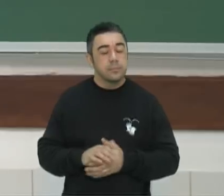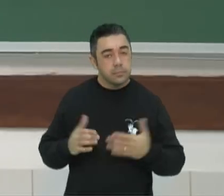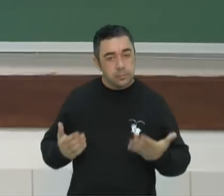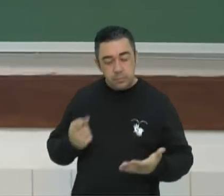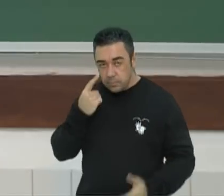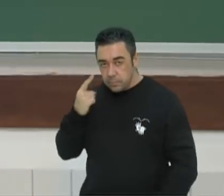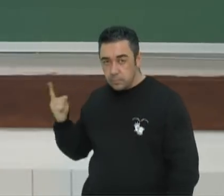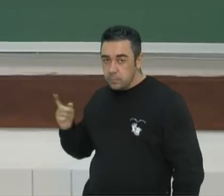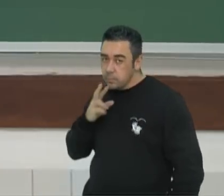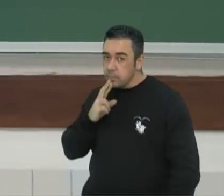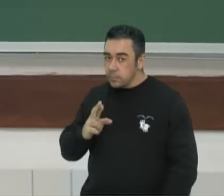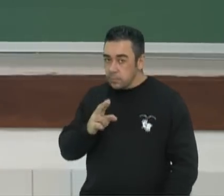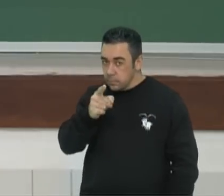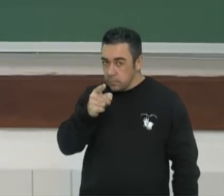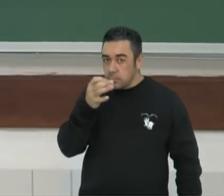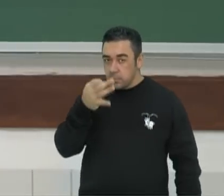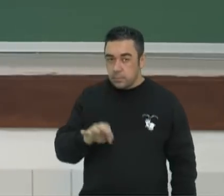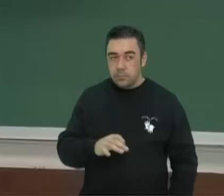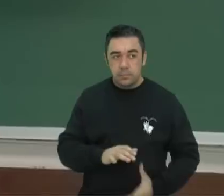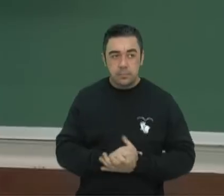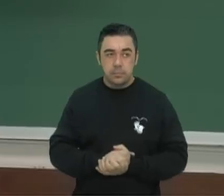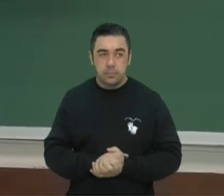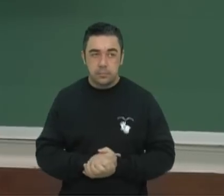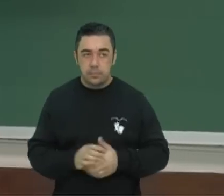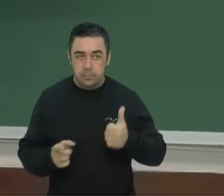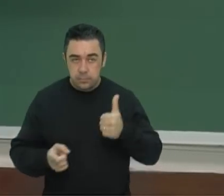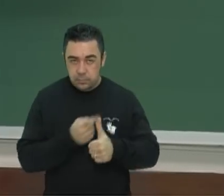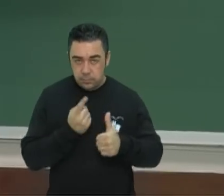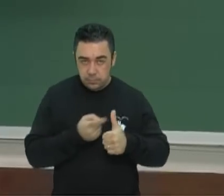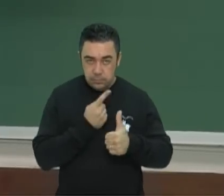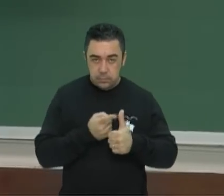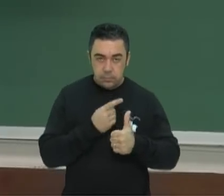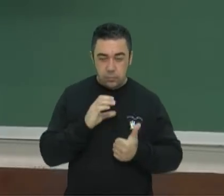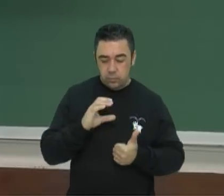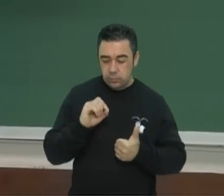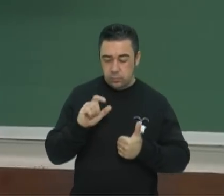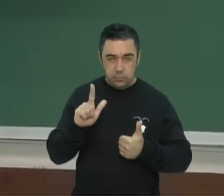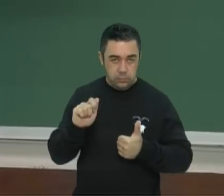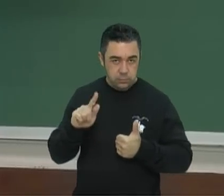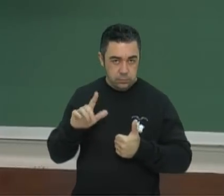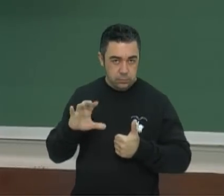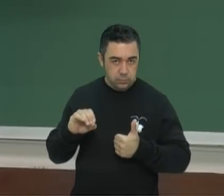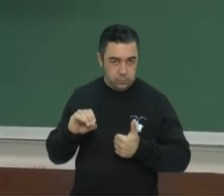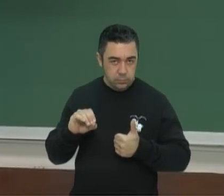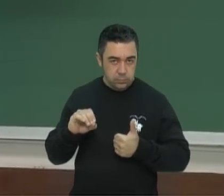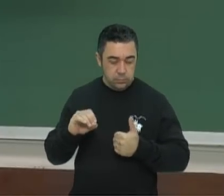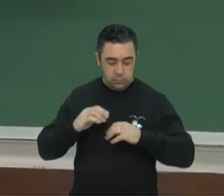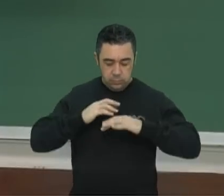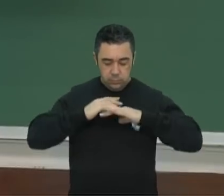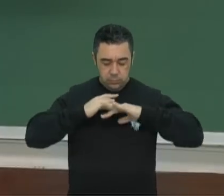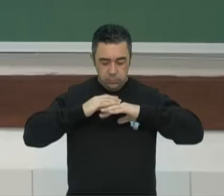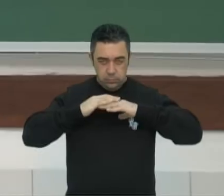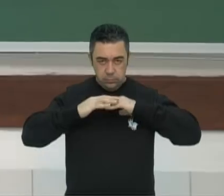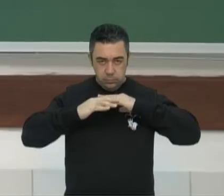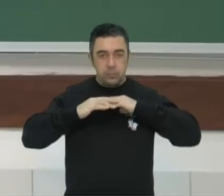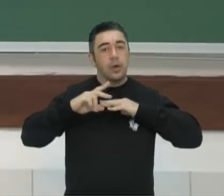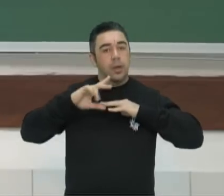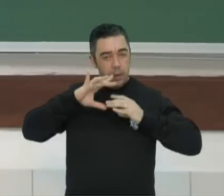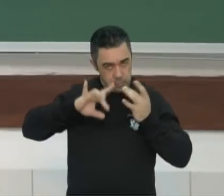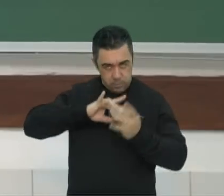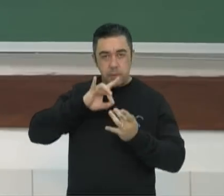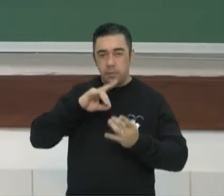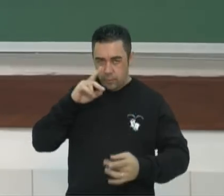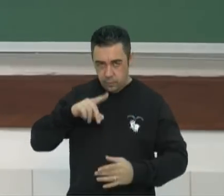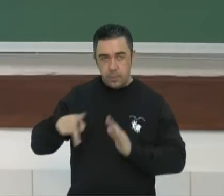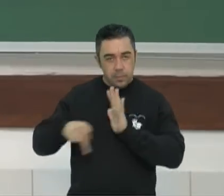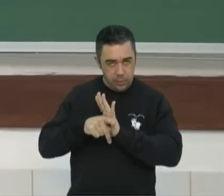Então vamos ver se vocês acertaram ali. Então o primeiro das fibras colágenas, tá? Vai ser o conjuntivo propriamente